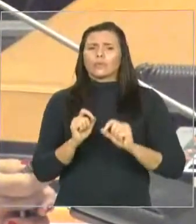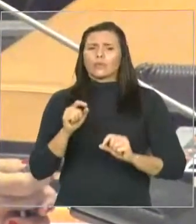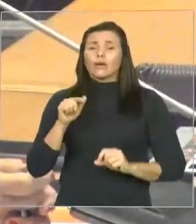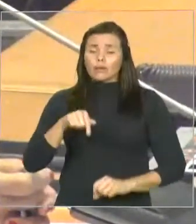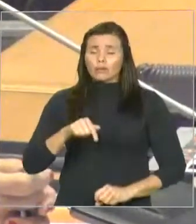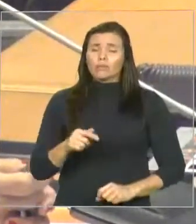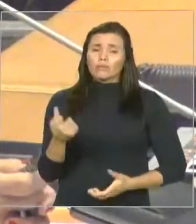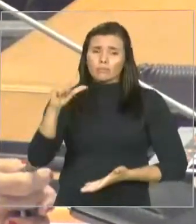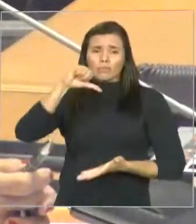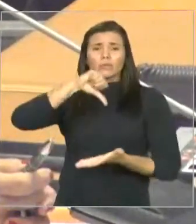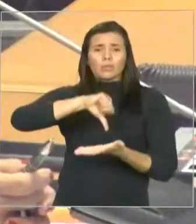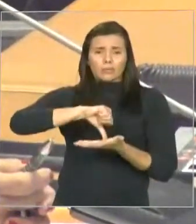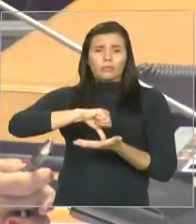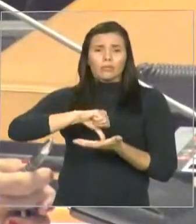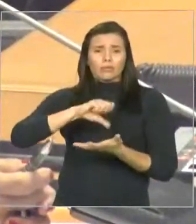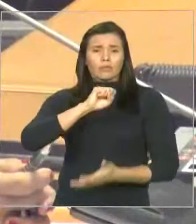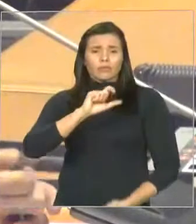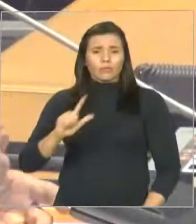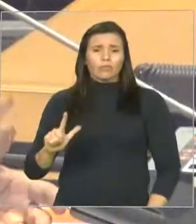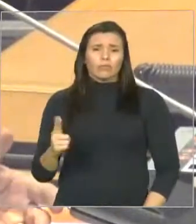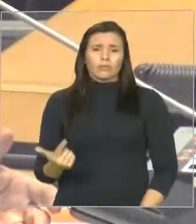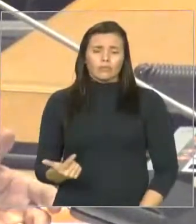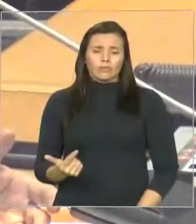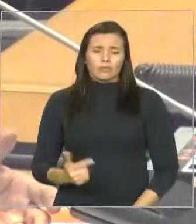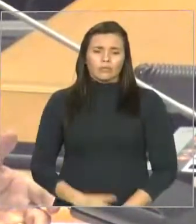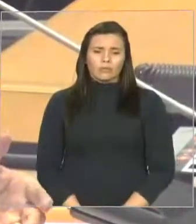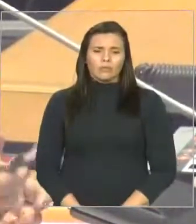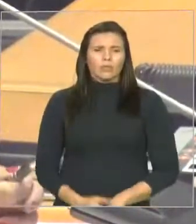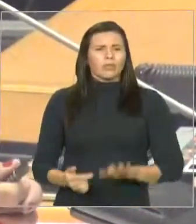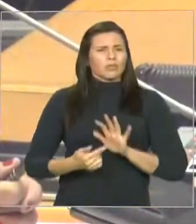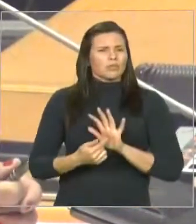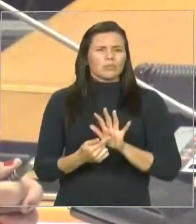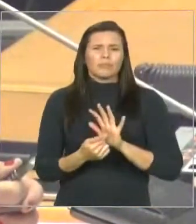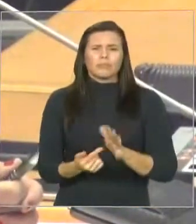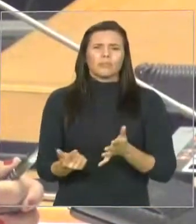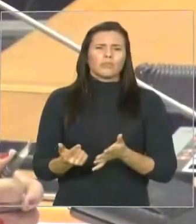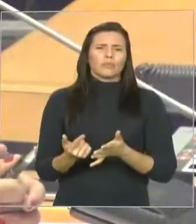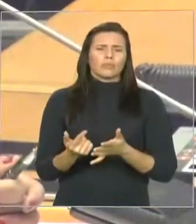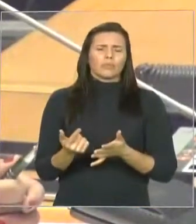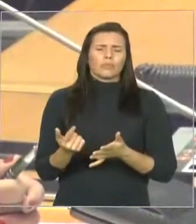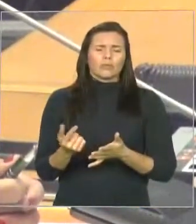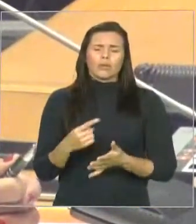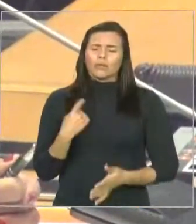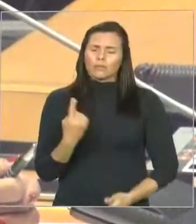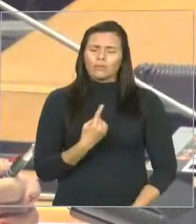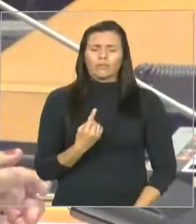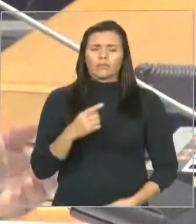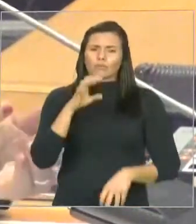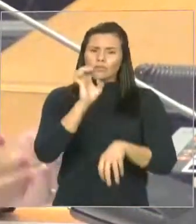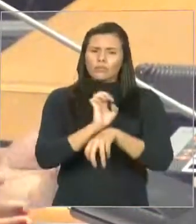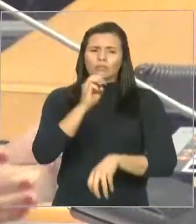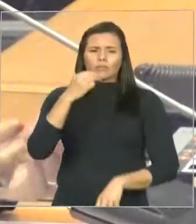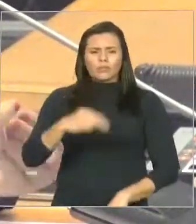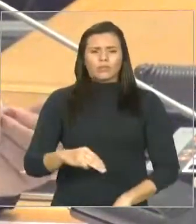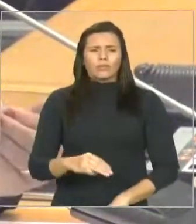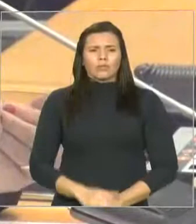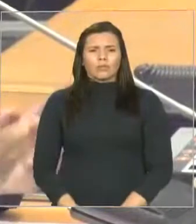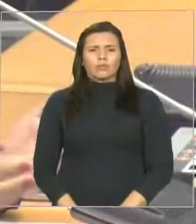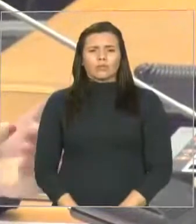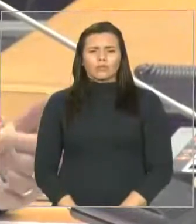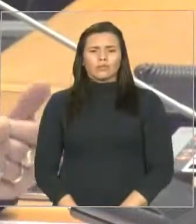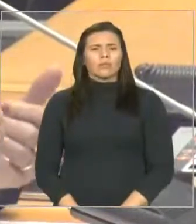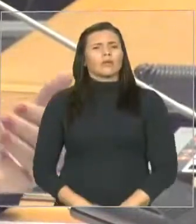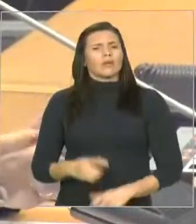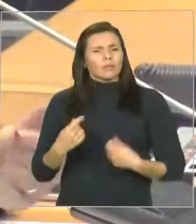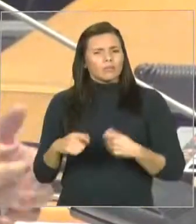do nosso Estado, poderiam deixar de uma forma bem diferente uma ilha, uma